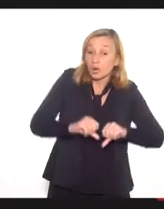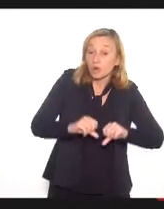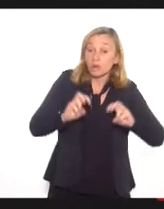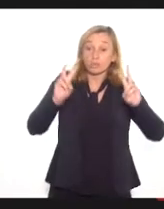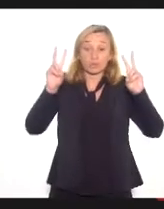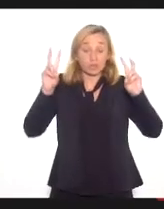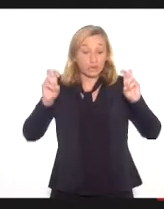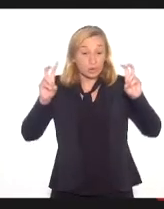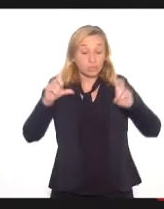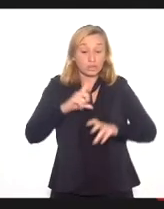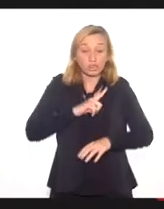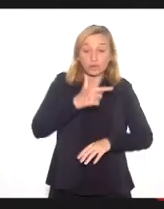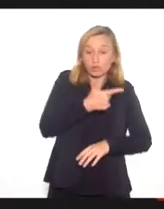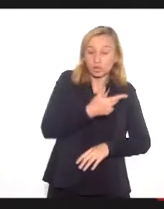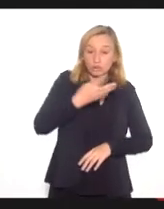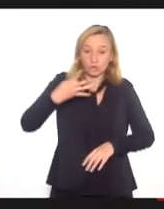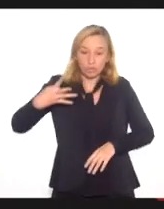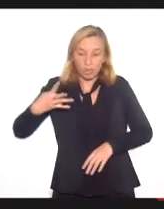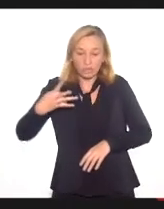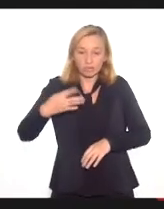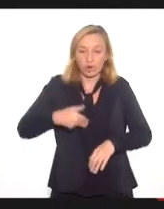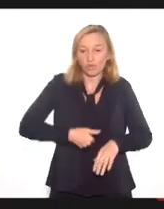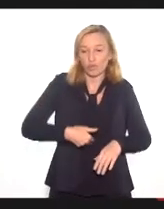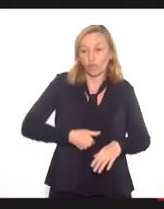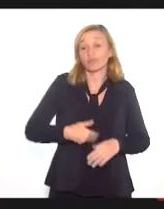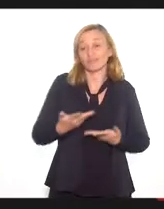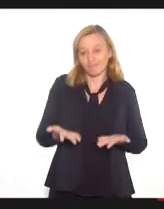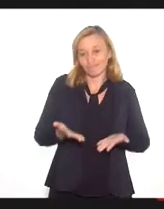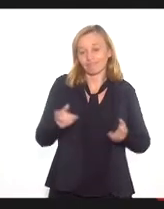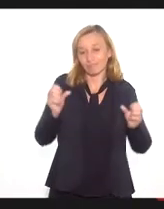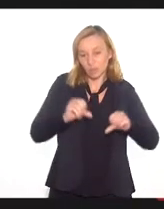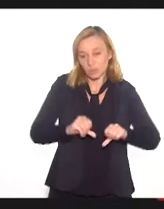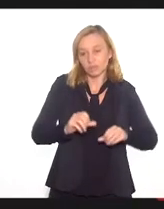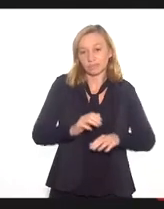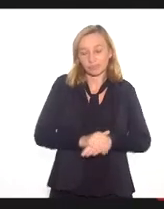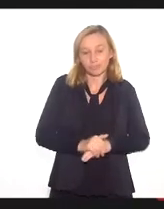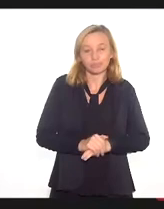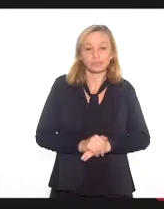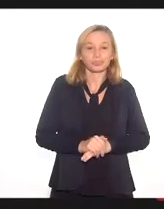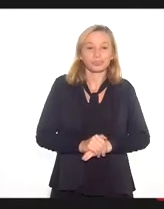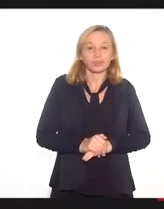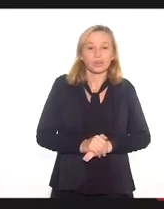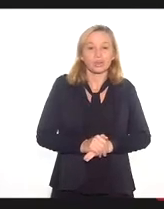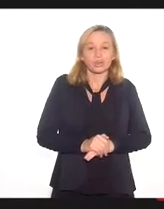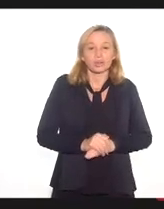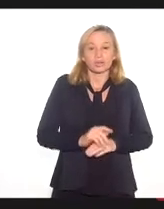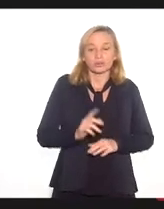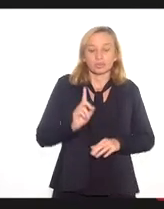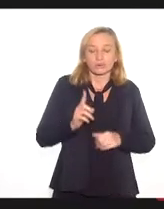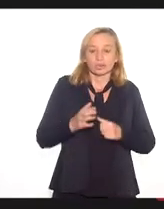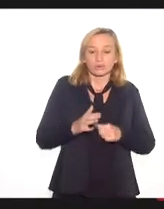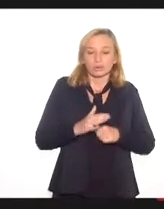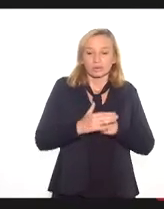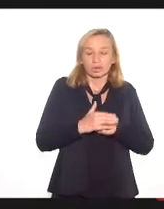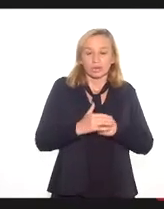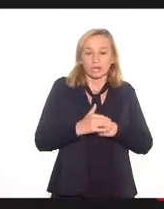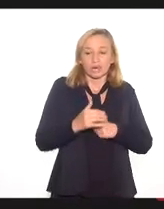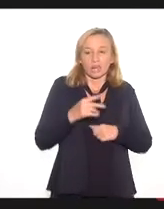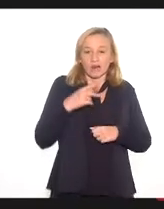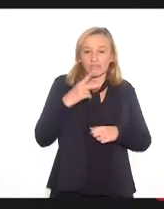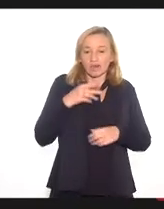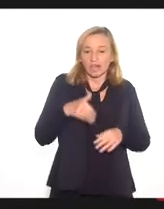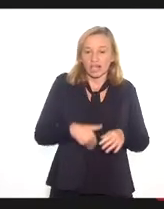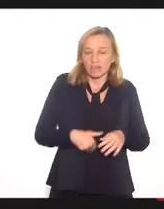que tínhamos em 2004 em relação à fome, e eu estou usando fome para não passar a mão em cima da fome e dizer que é